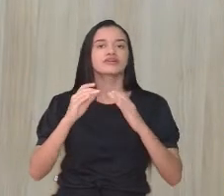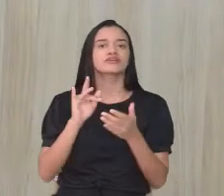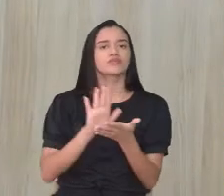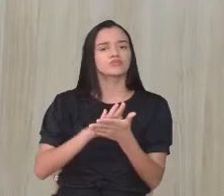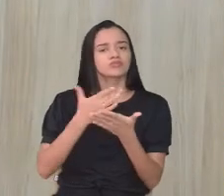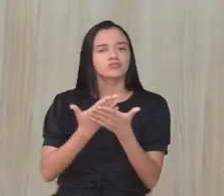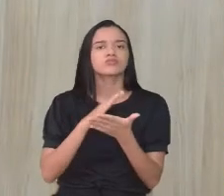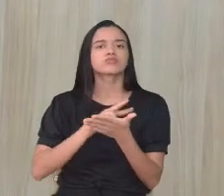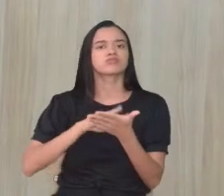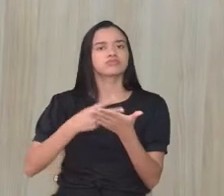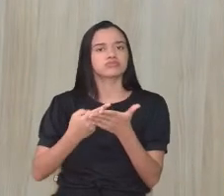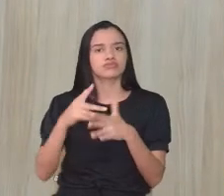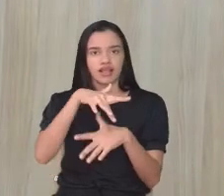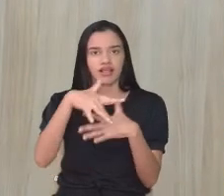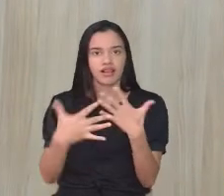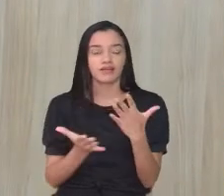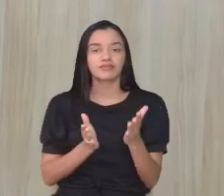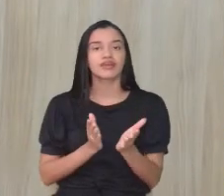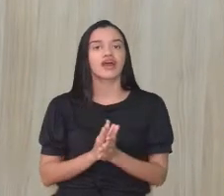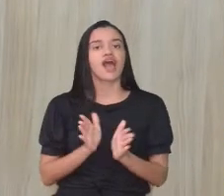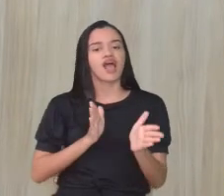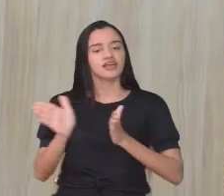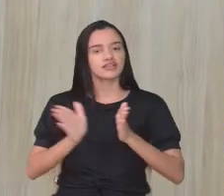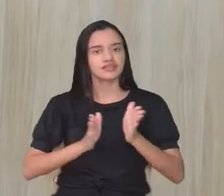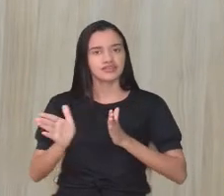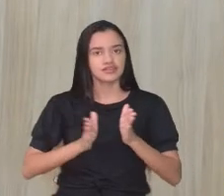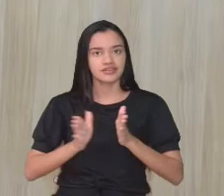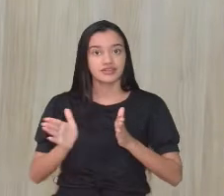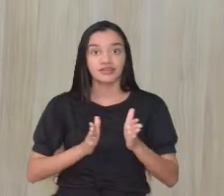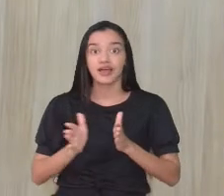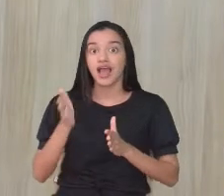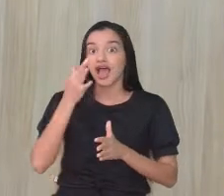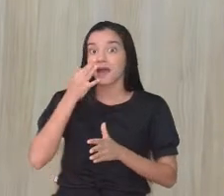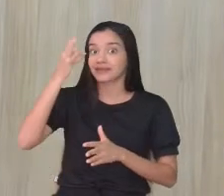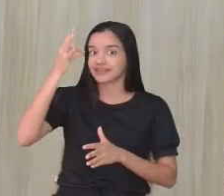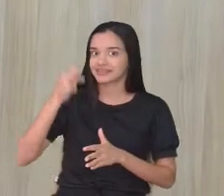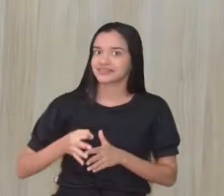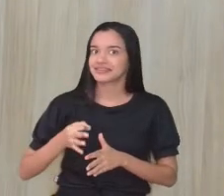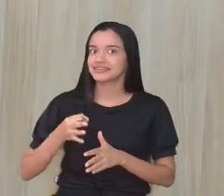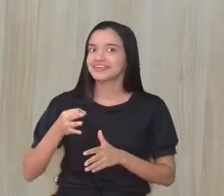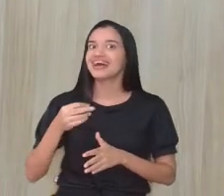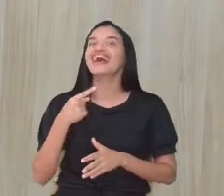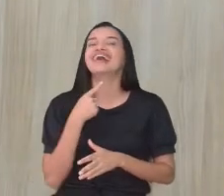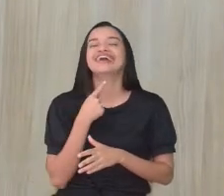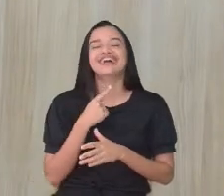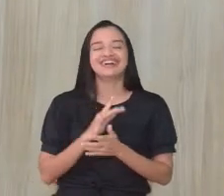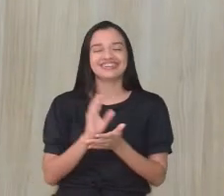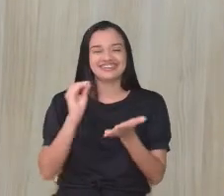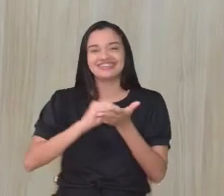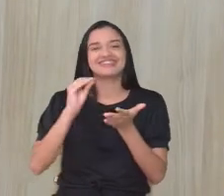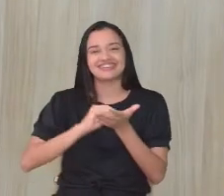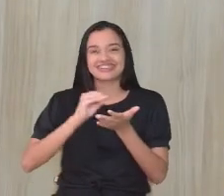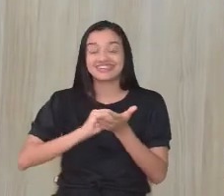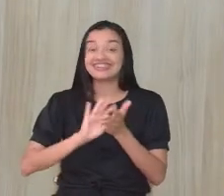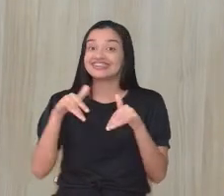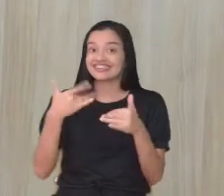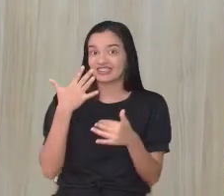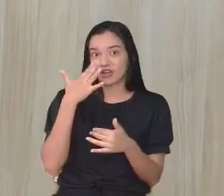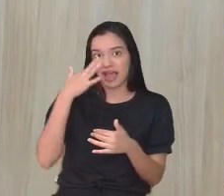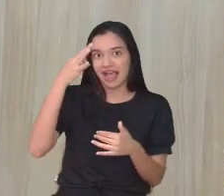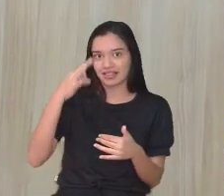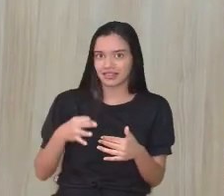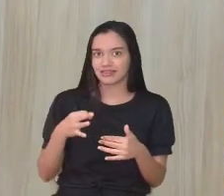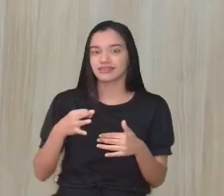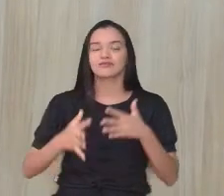tornando essa aula muito mais acessível a todo mundo que está em casa. Presta atenção, faltou fôlego no final. Presta atenção aí